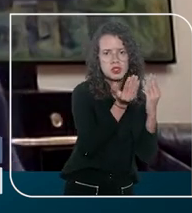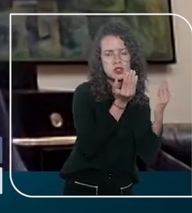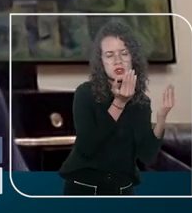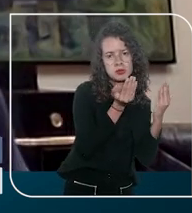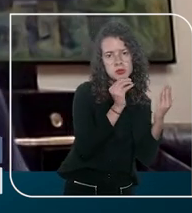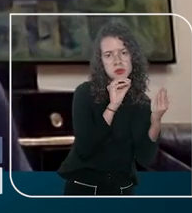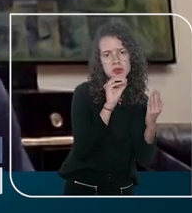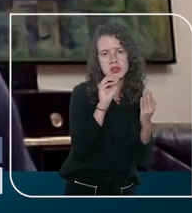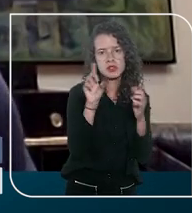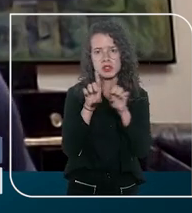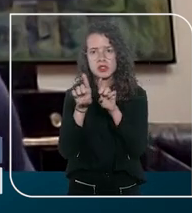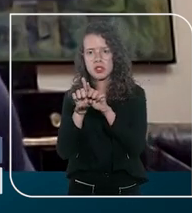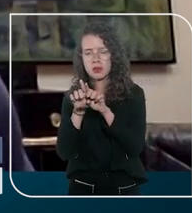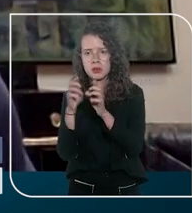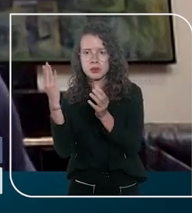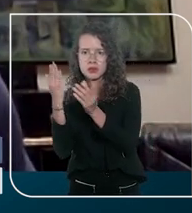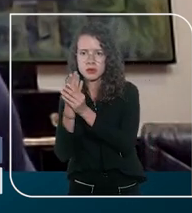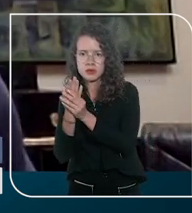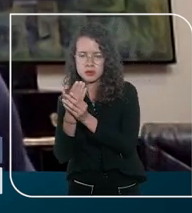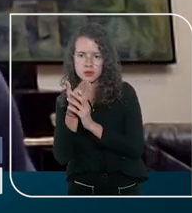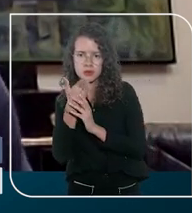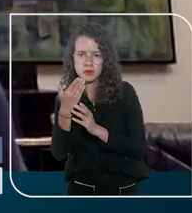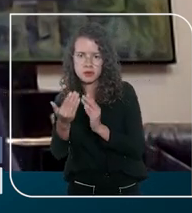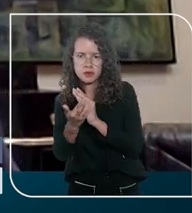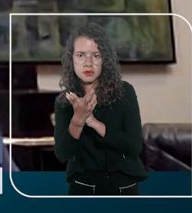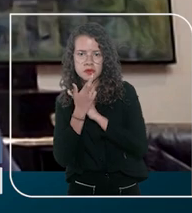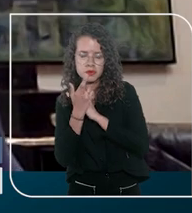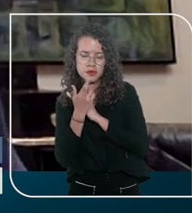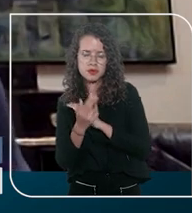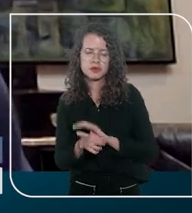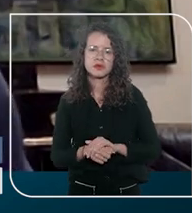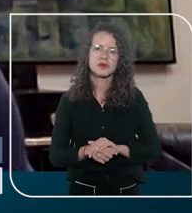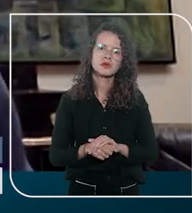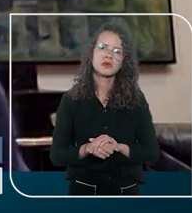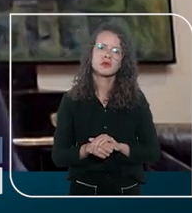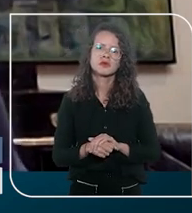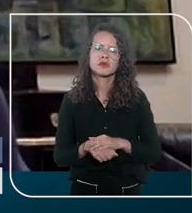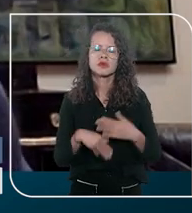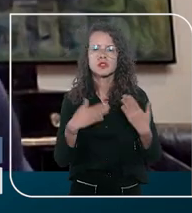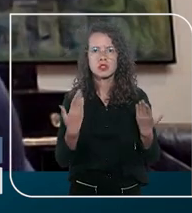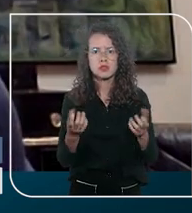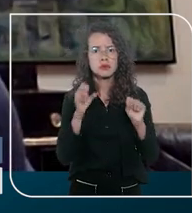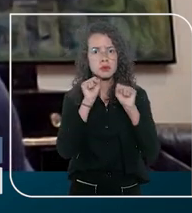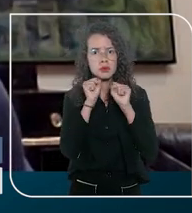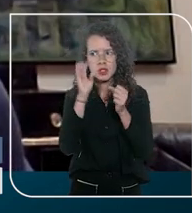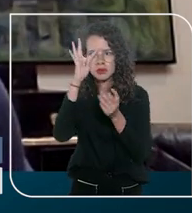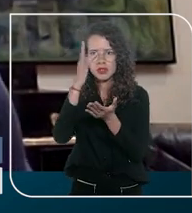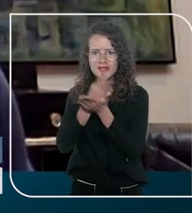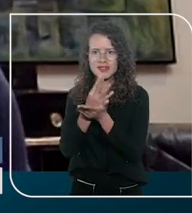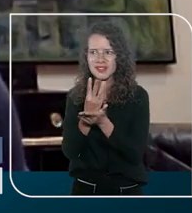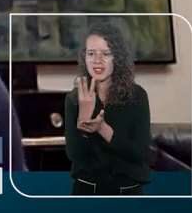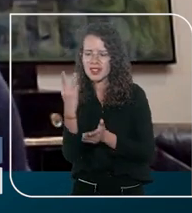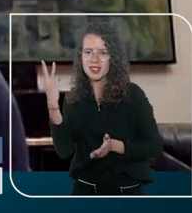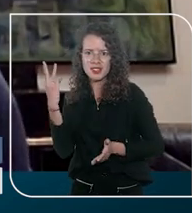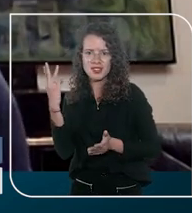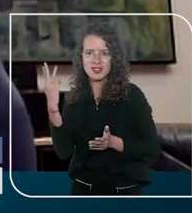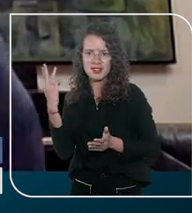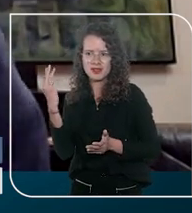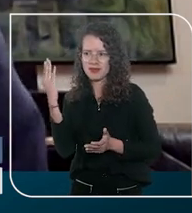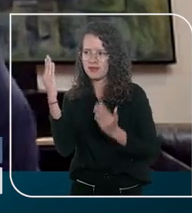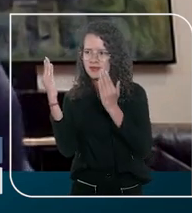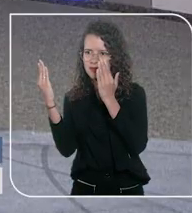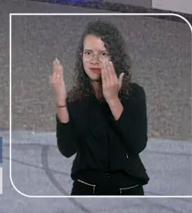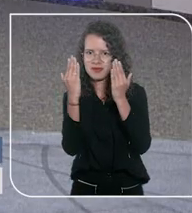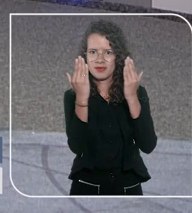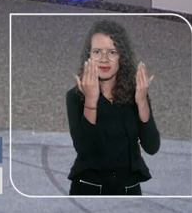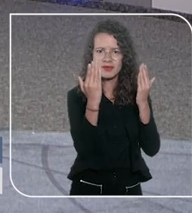e o julgado recorrido, sendo possível, inclusive, aplicar-se uma terceira tese, que vai ser de escolha da